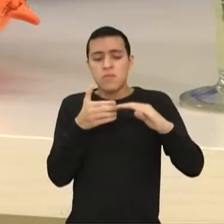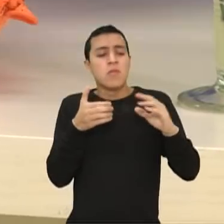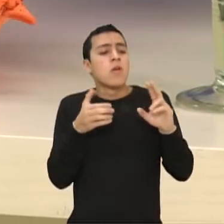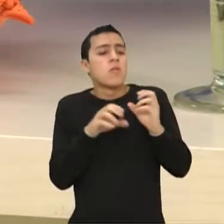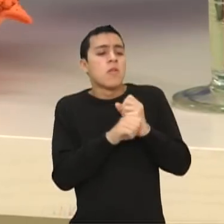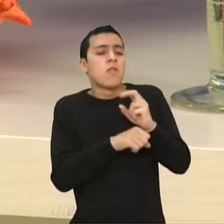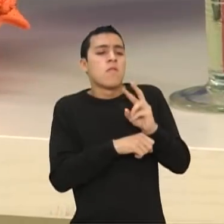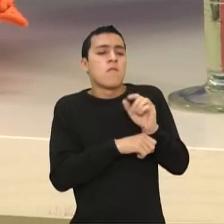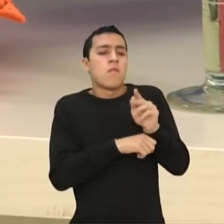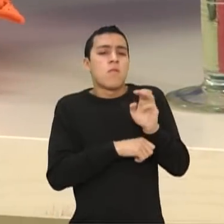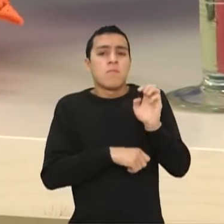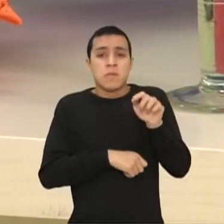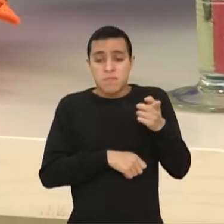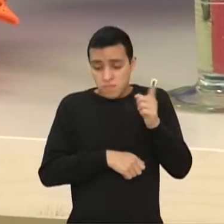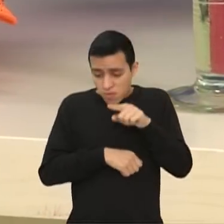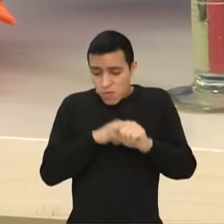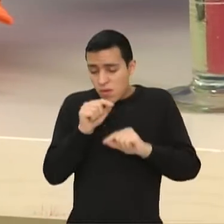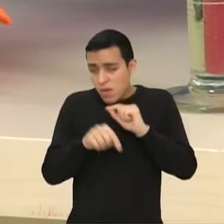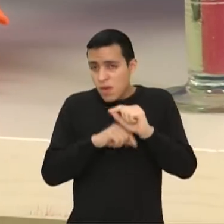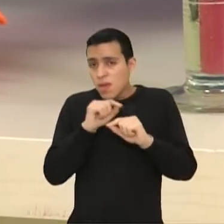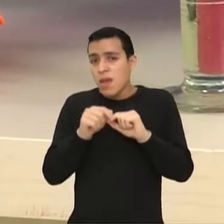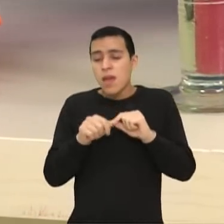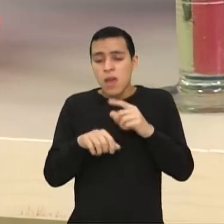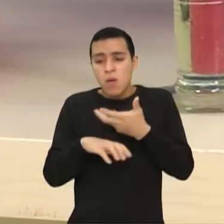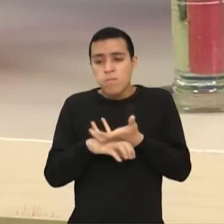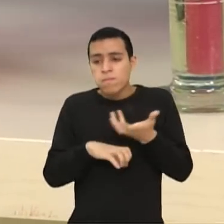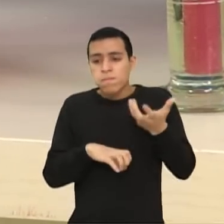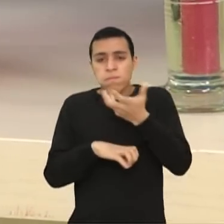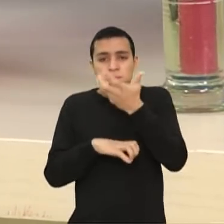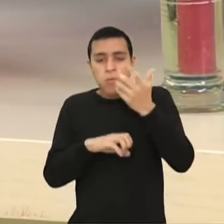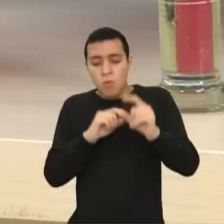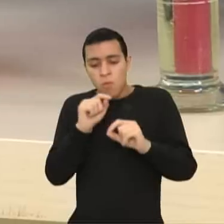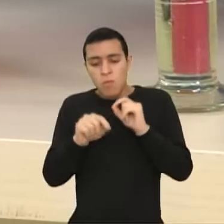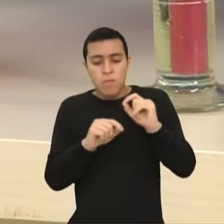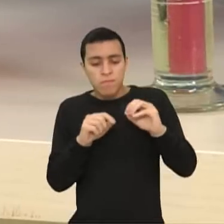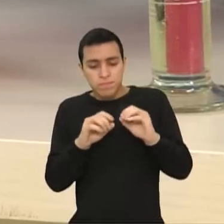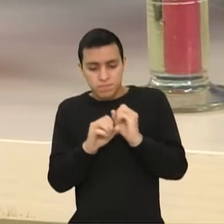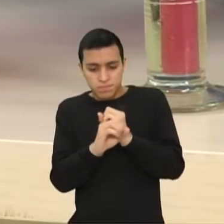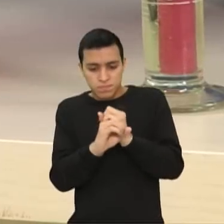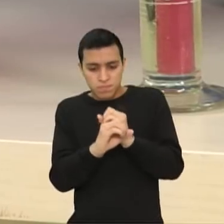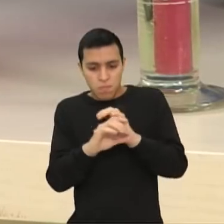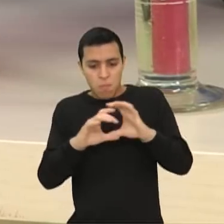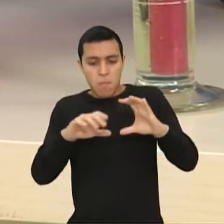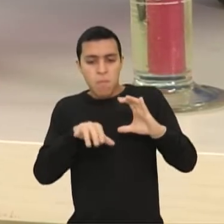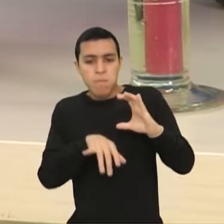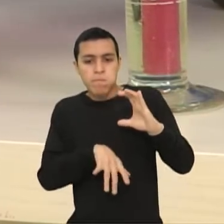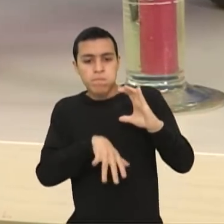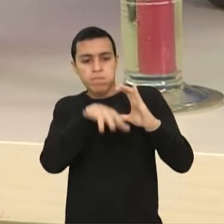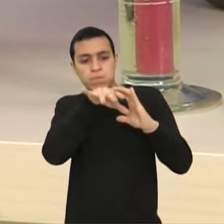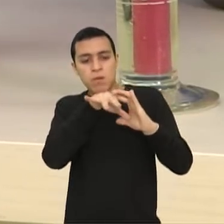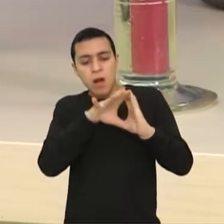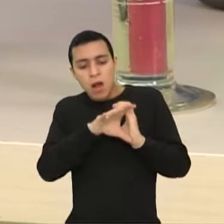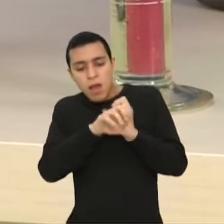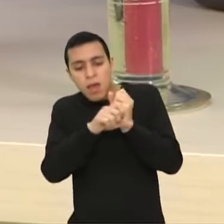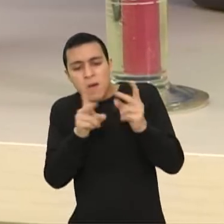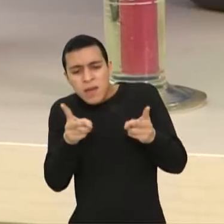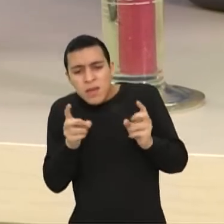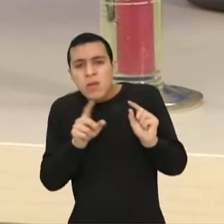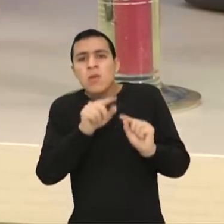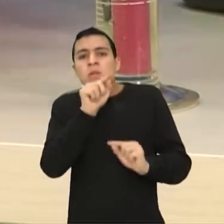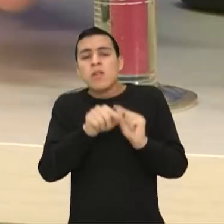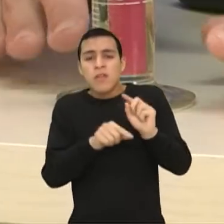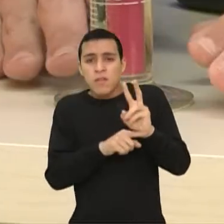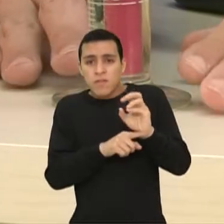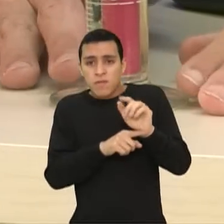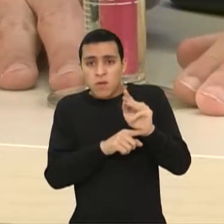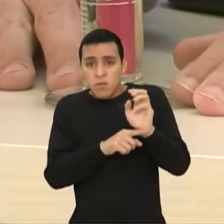volume. Aqui a gente viu o estado gasoso, que preencheu essa bexiga, então eu também consegui perceber o seu